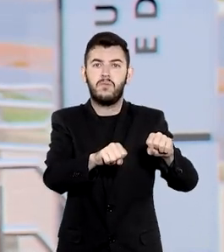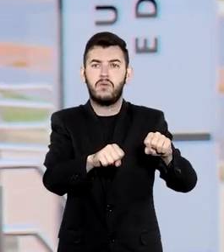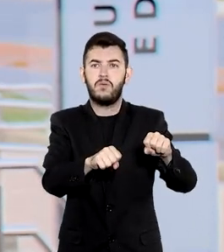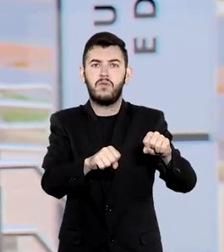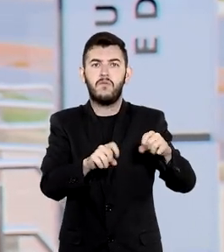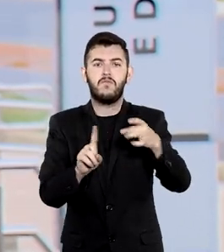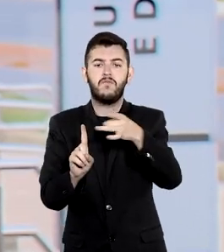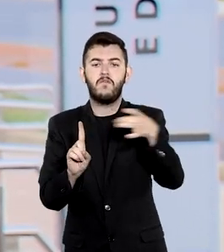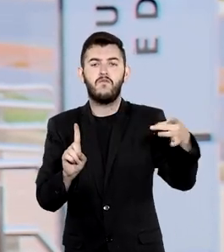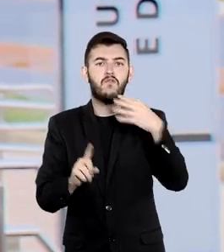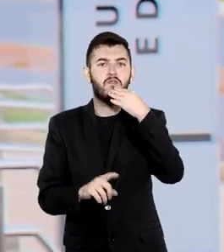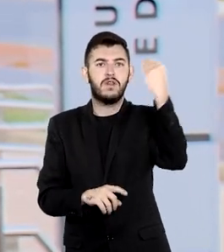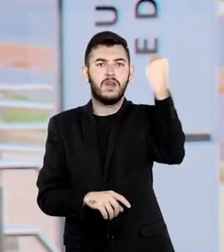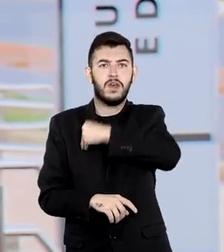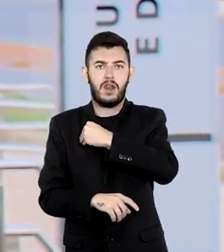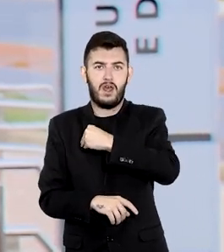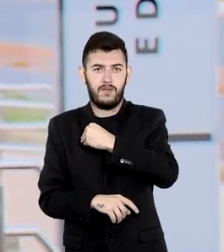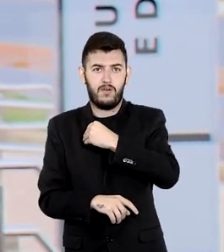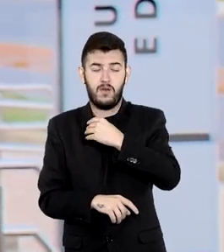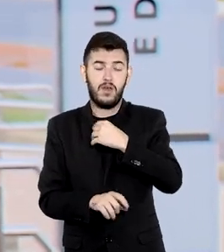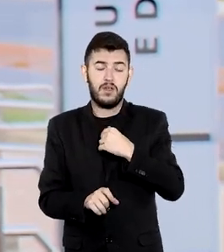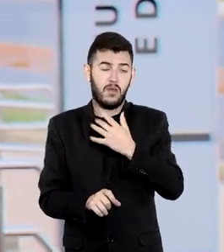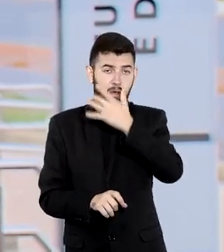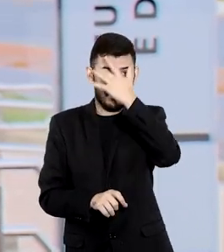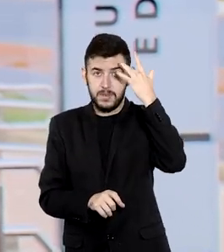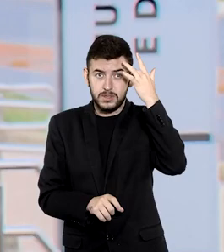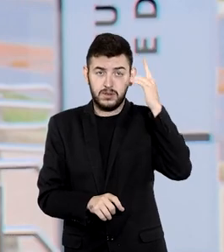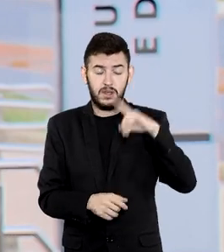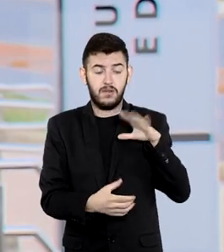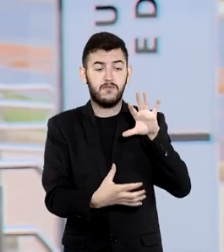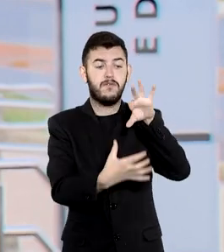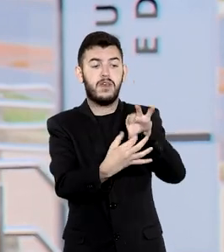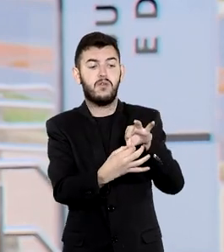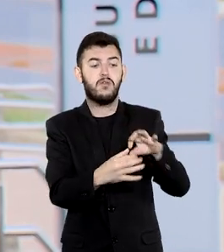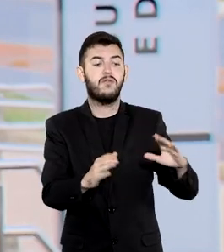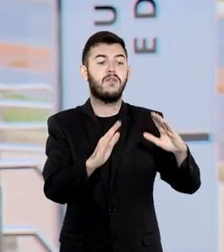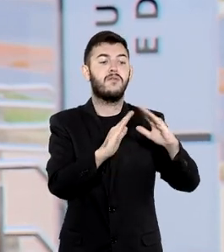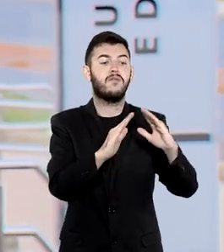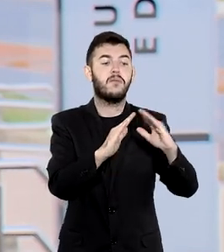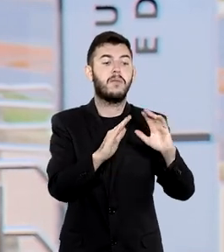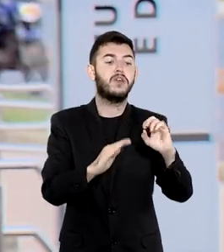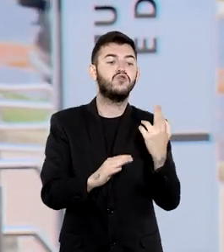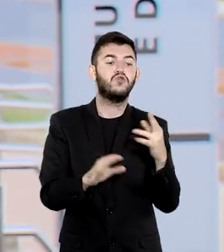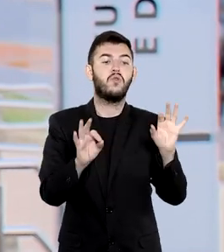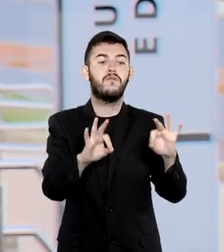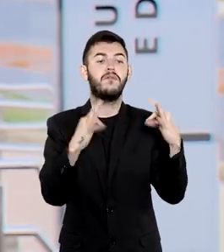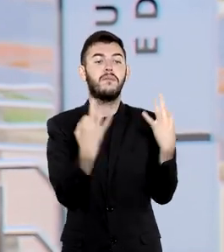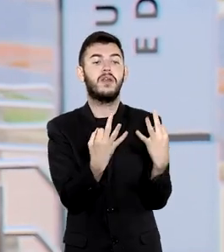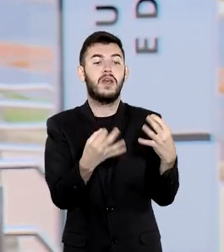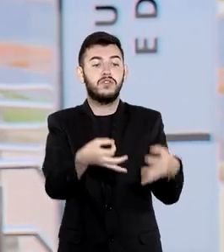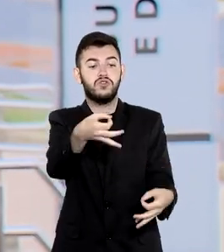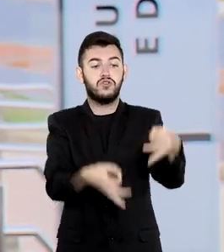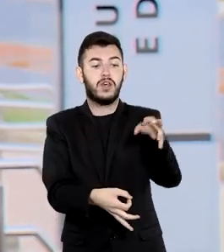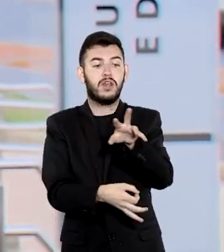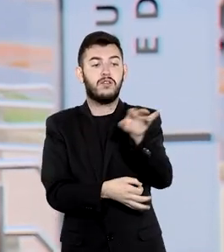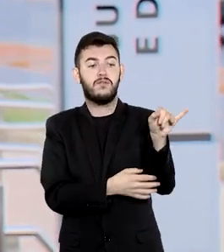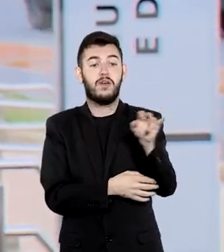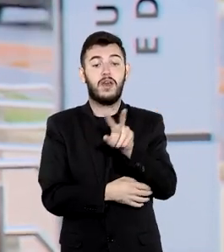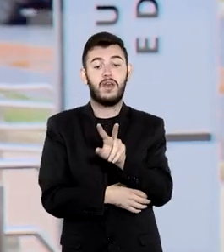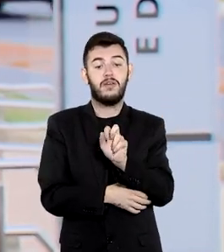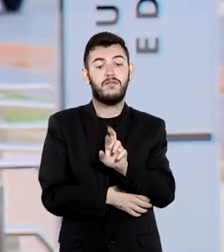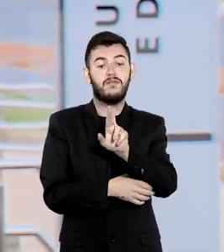quando cometido por pessoa relacionada à ofendida por vínculo doméstico e familiar, deveria ser julgado na